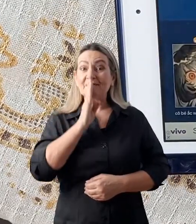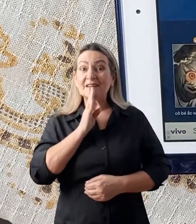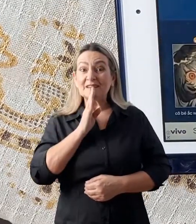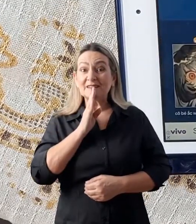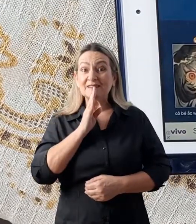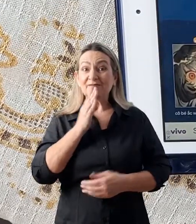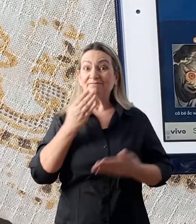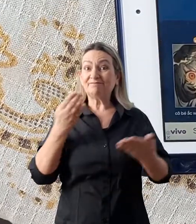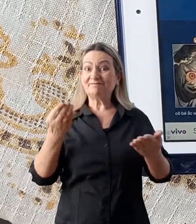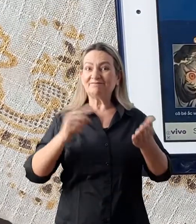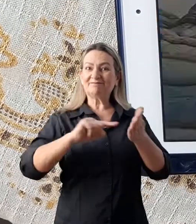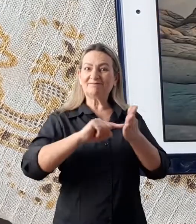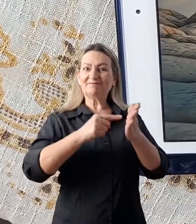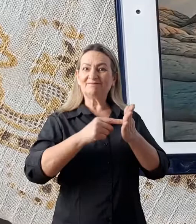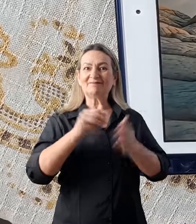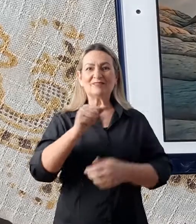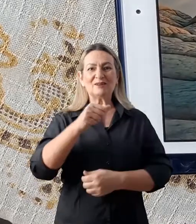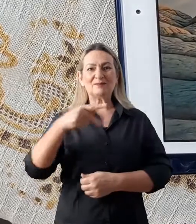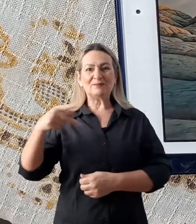gratuito.